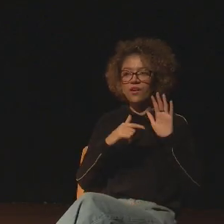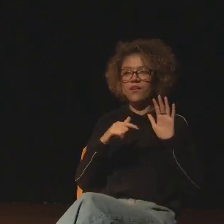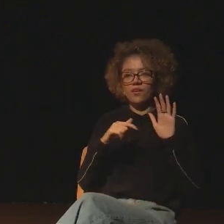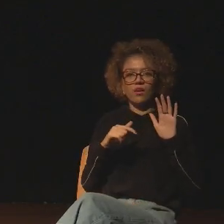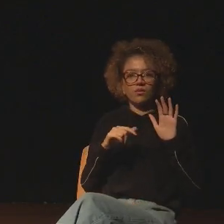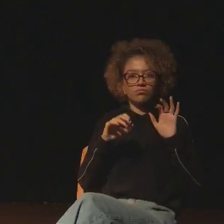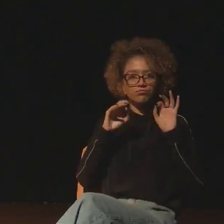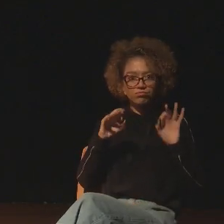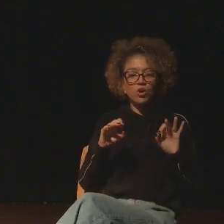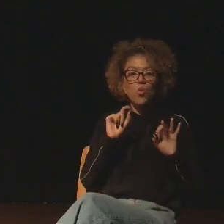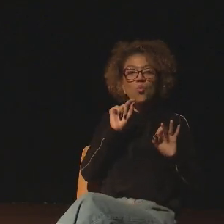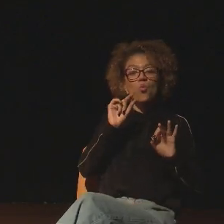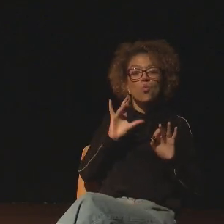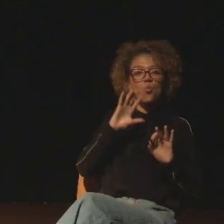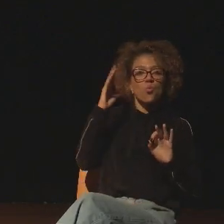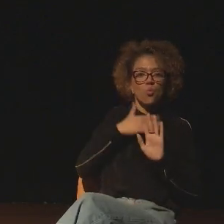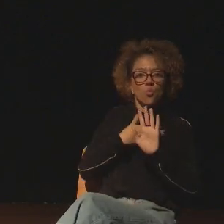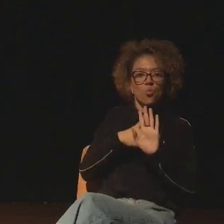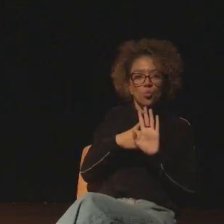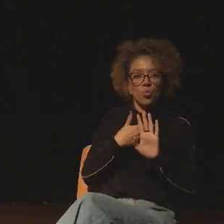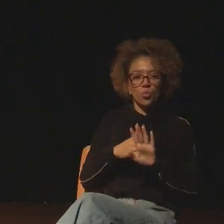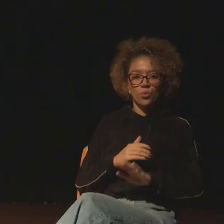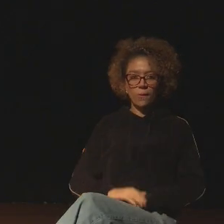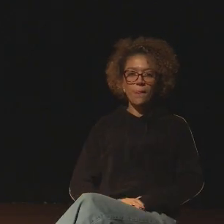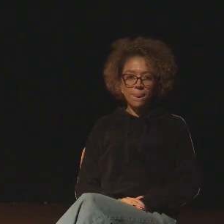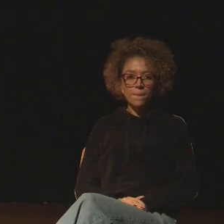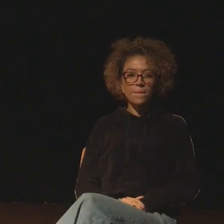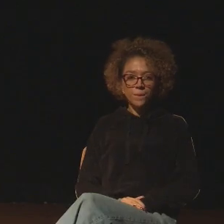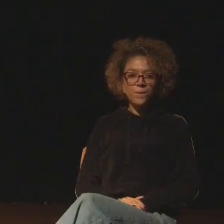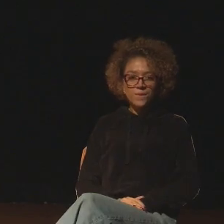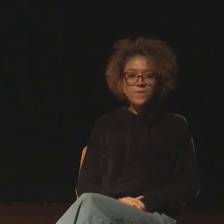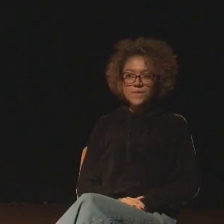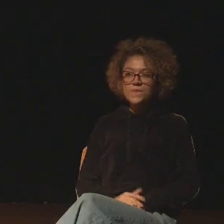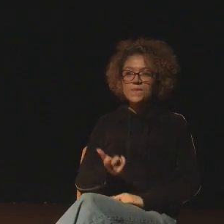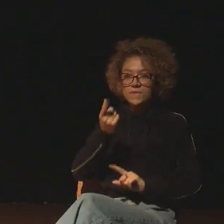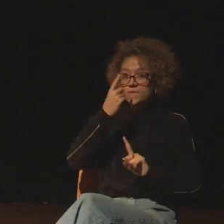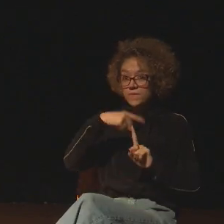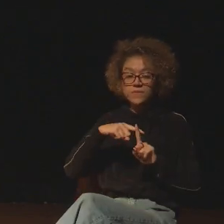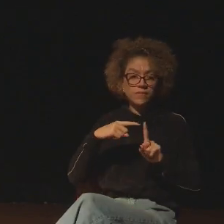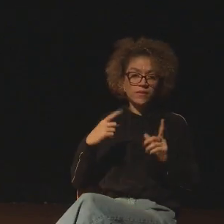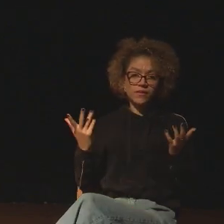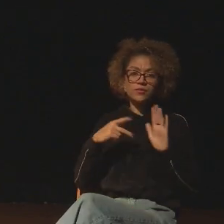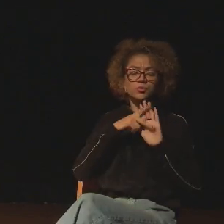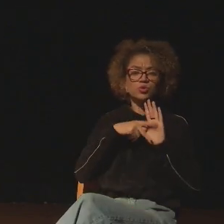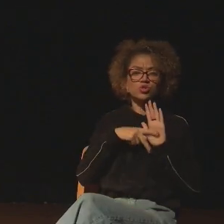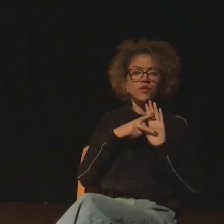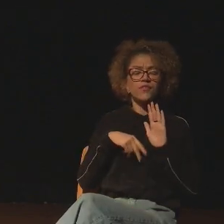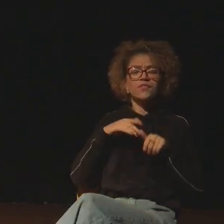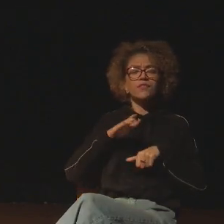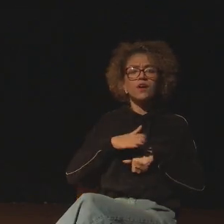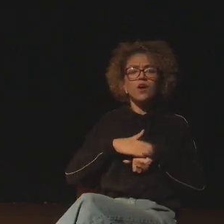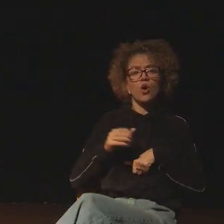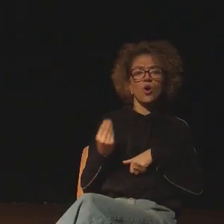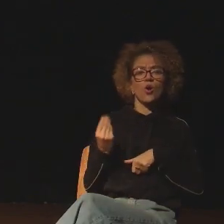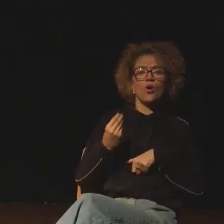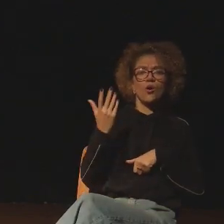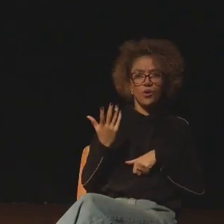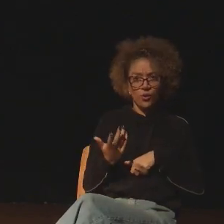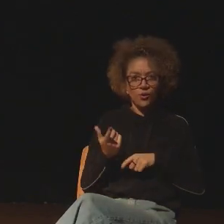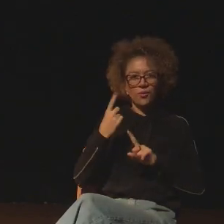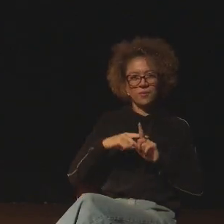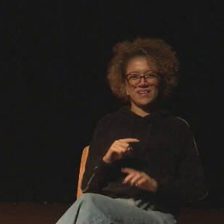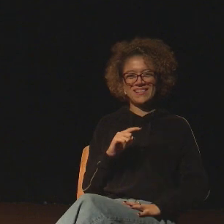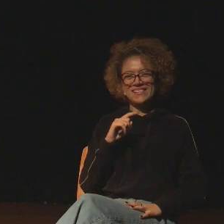foram feitos diversos estudos que também orientaram como esse projeto foi feito, inclusive muito diálogo com a